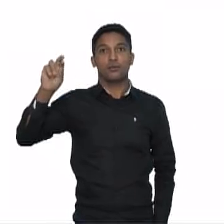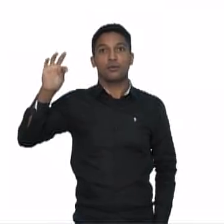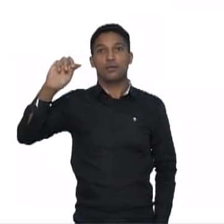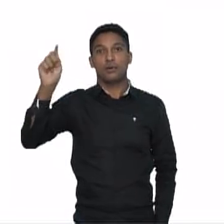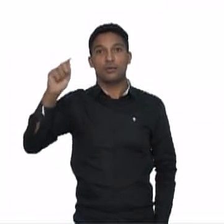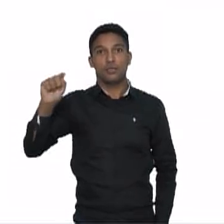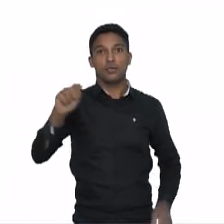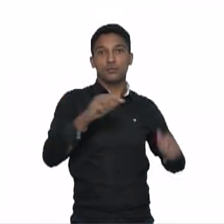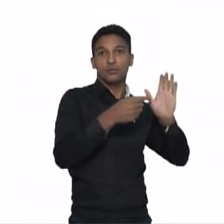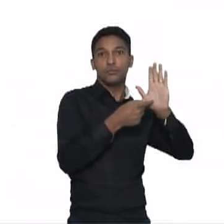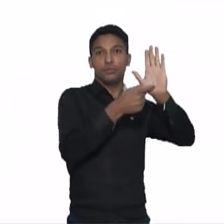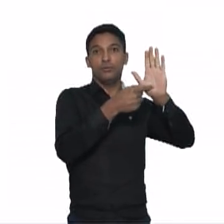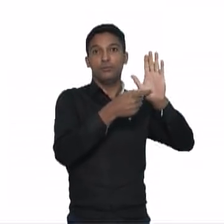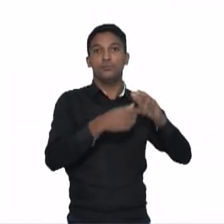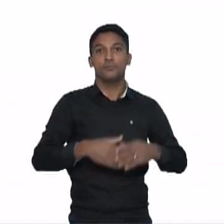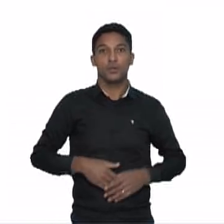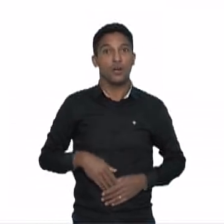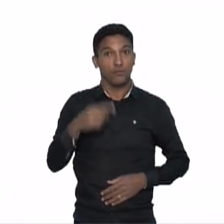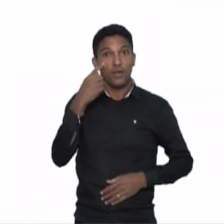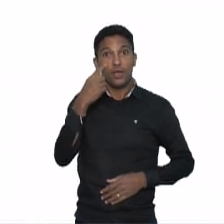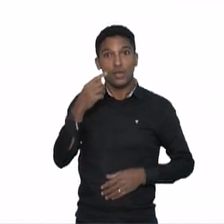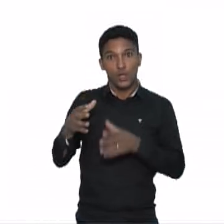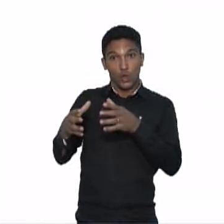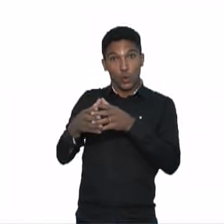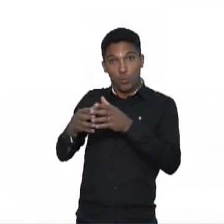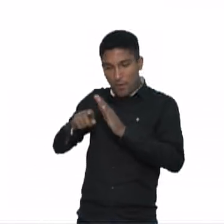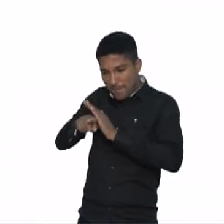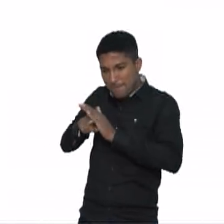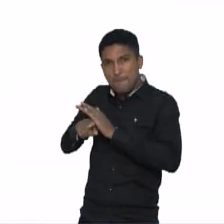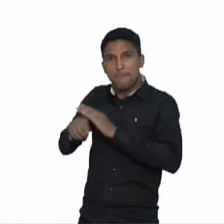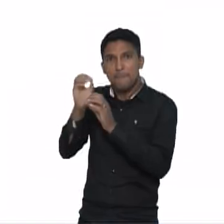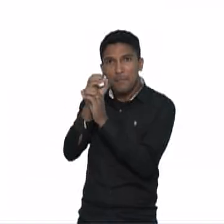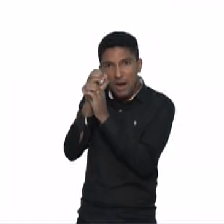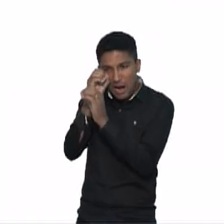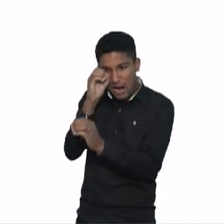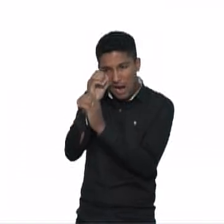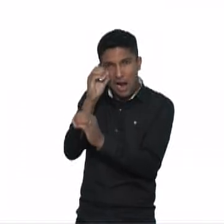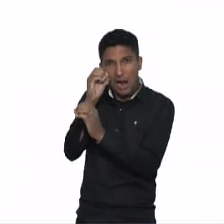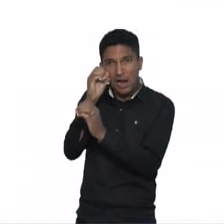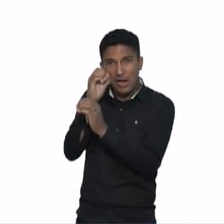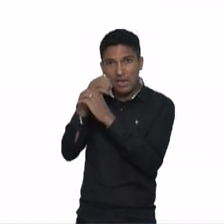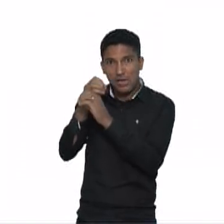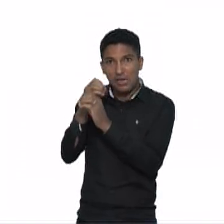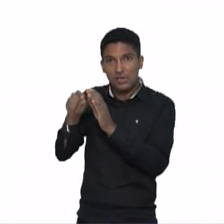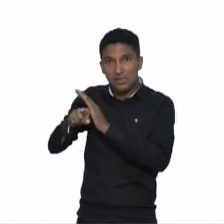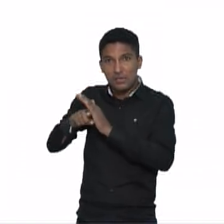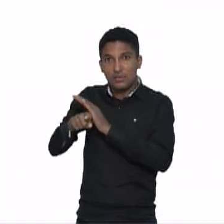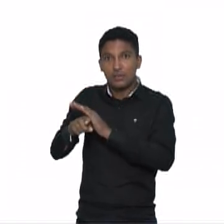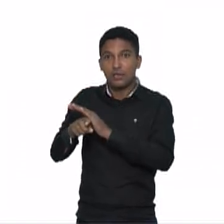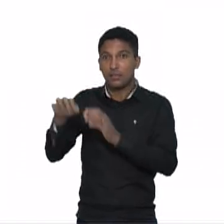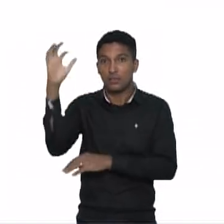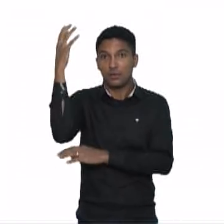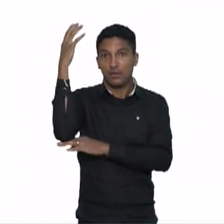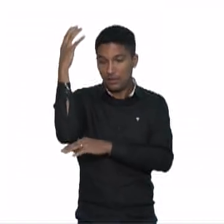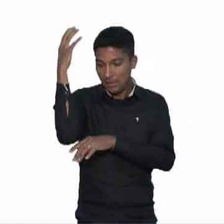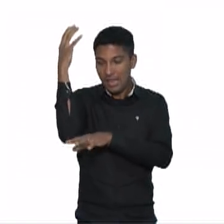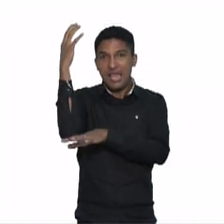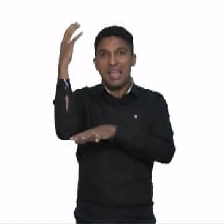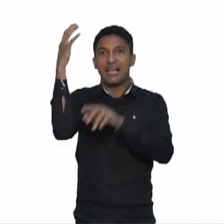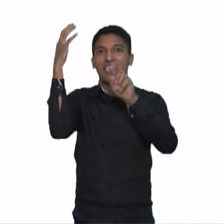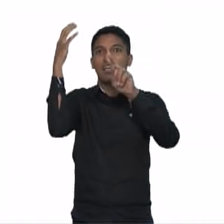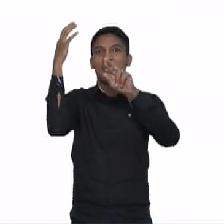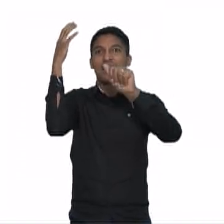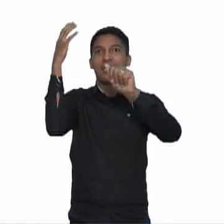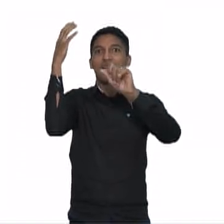Pesquisadores encontram na raiz do possível cura para o Alzheimer. No enunciado principal do anúncio, uma